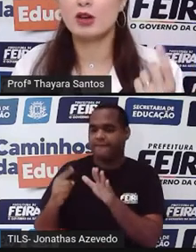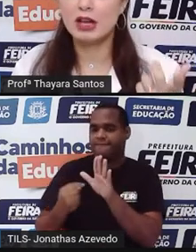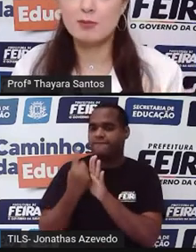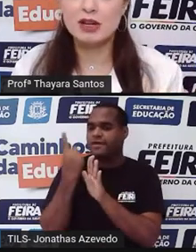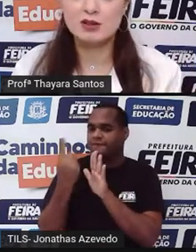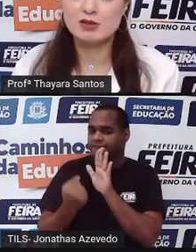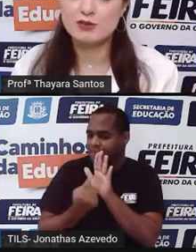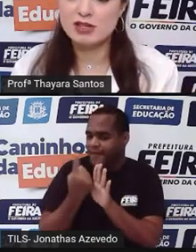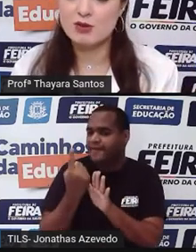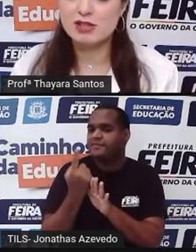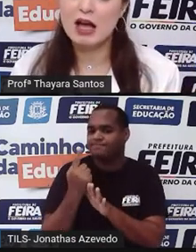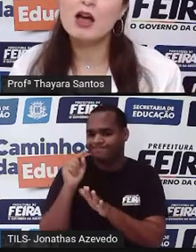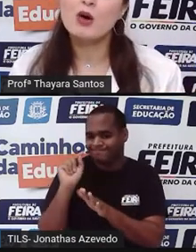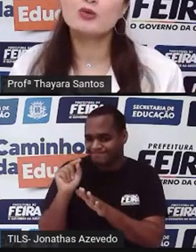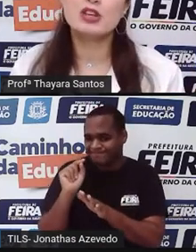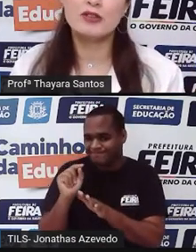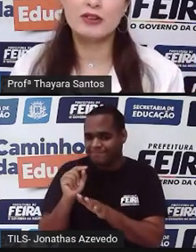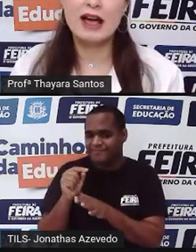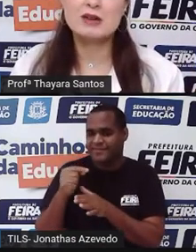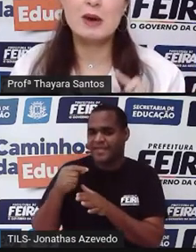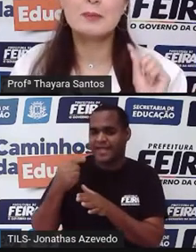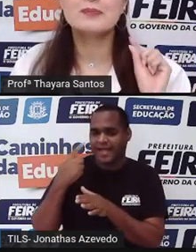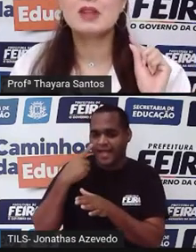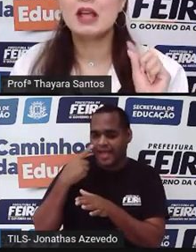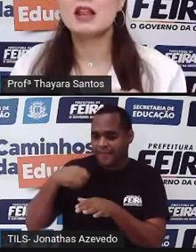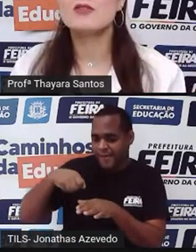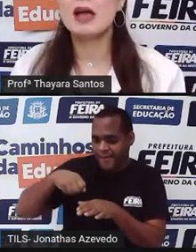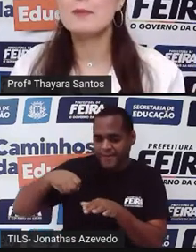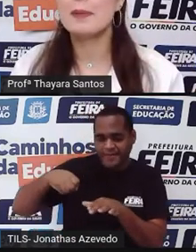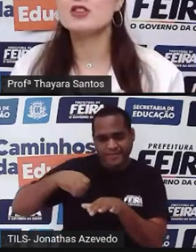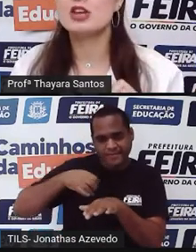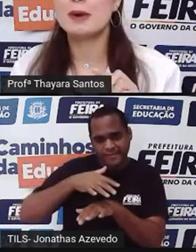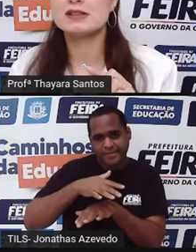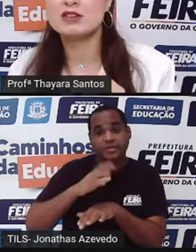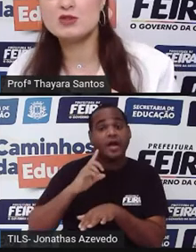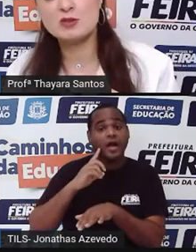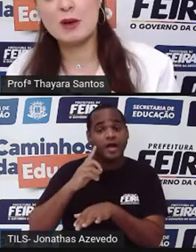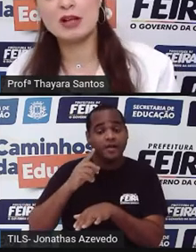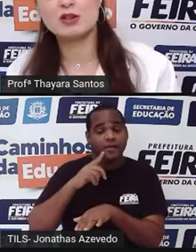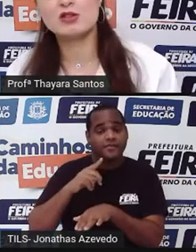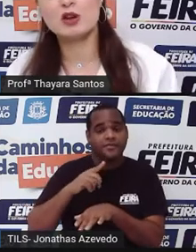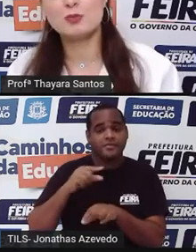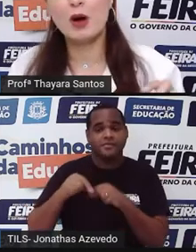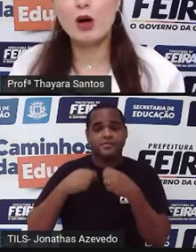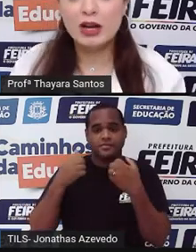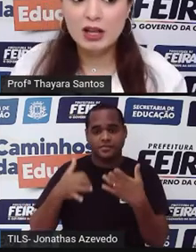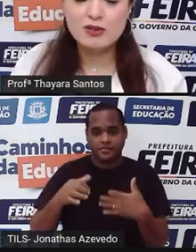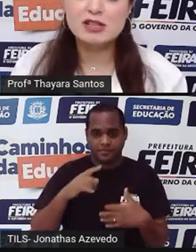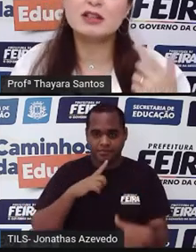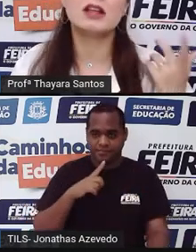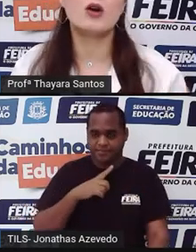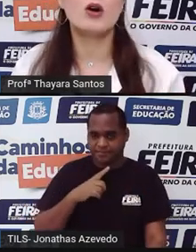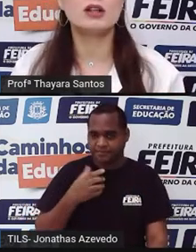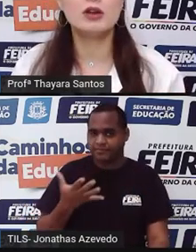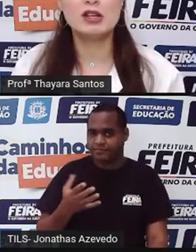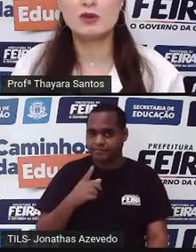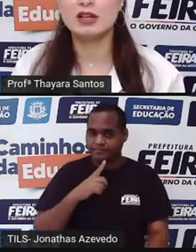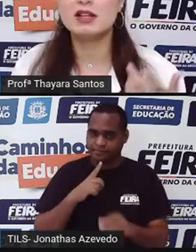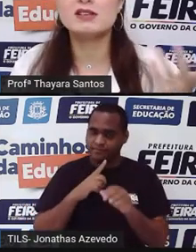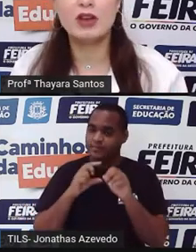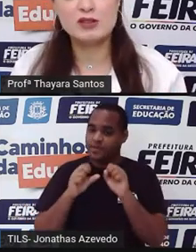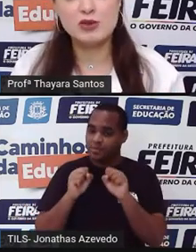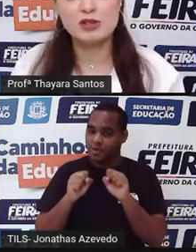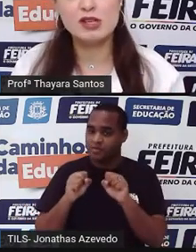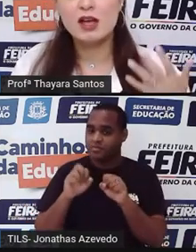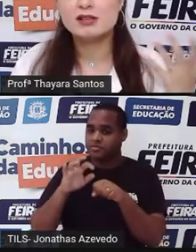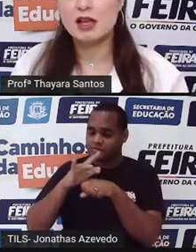só que lembrando você usar o diafragma ele vai impedir a passagem dos espermatozoides podem você ainda tá correndo